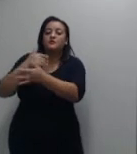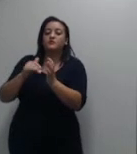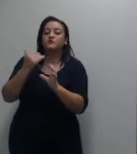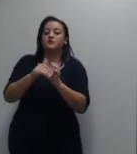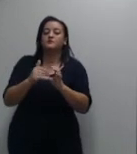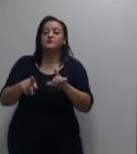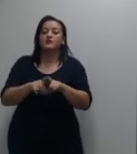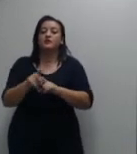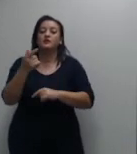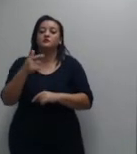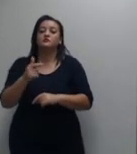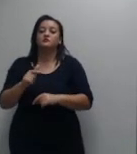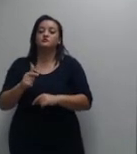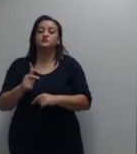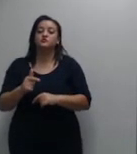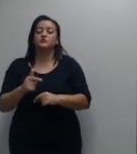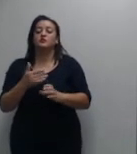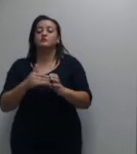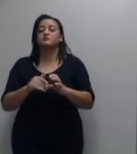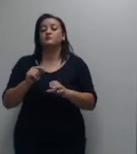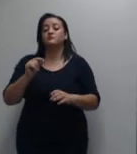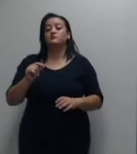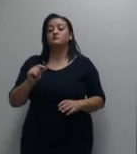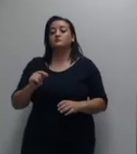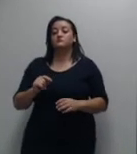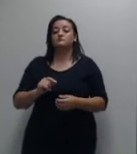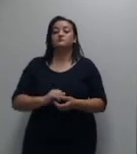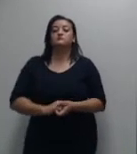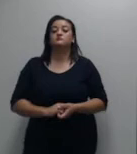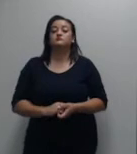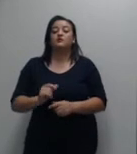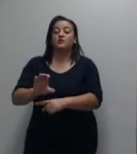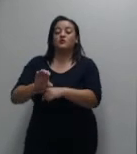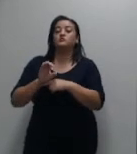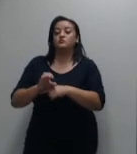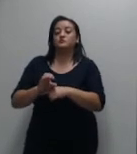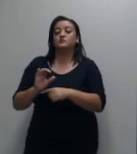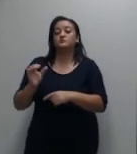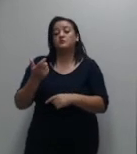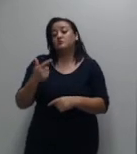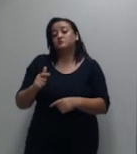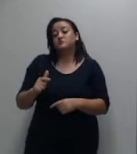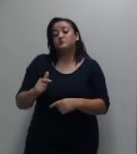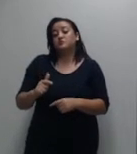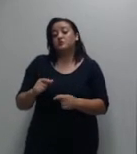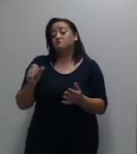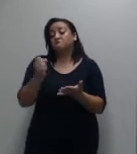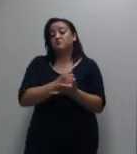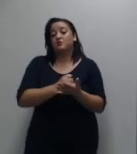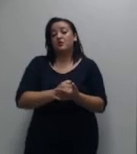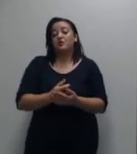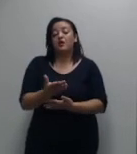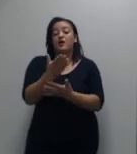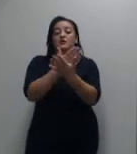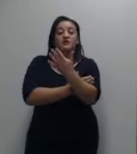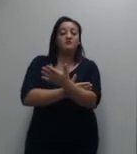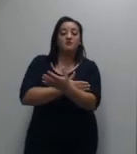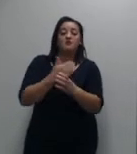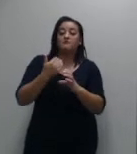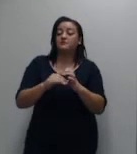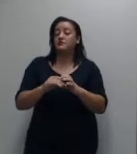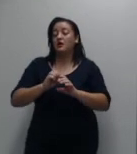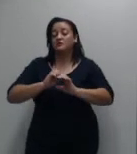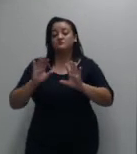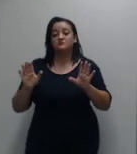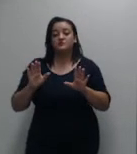não tinha naquela mensagem o os continentes nomeado por arquivado aquela mensagem